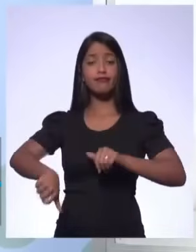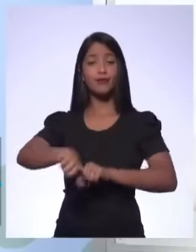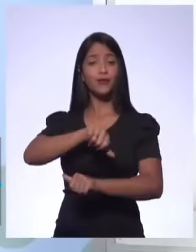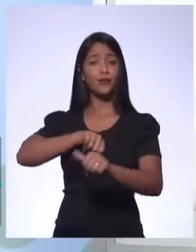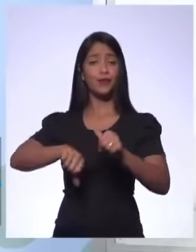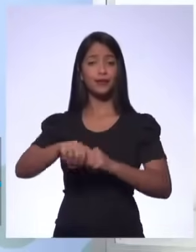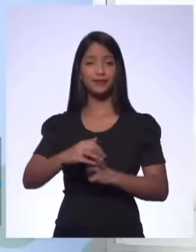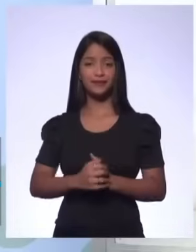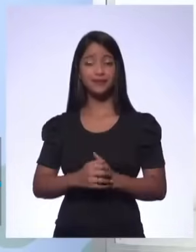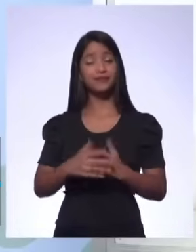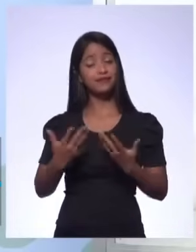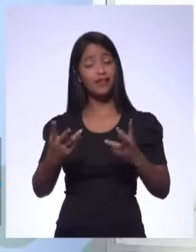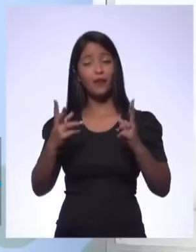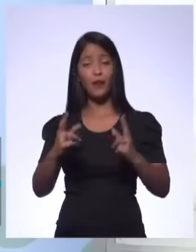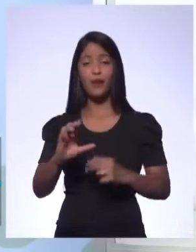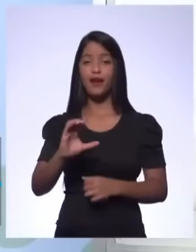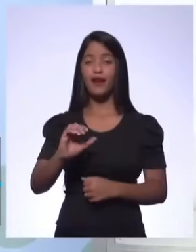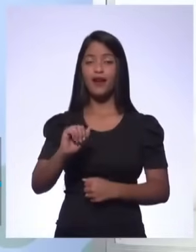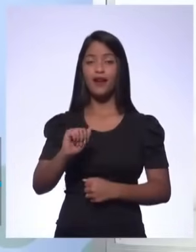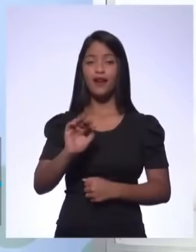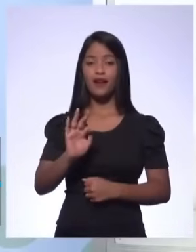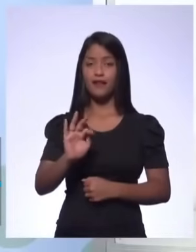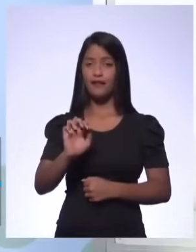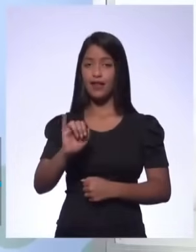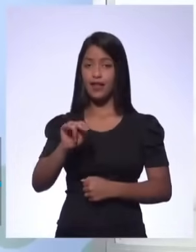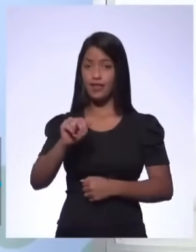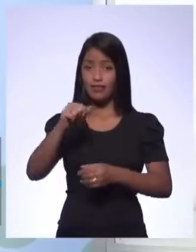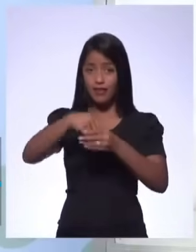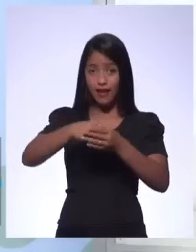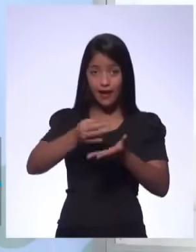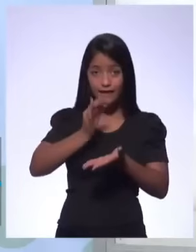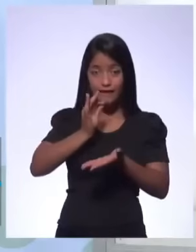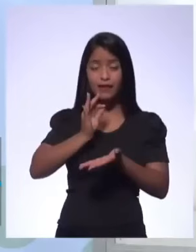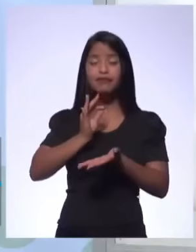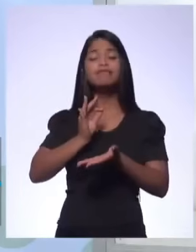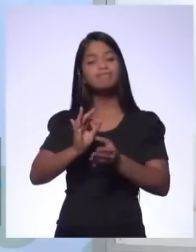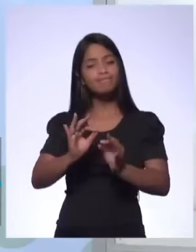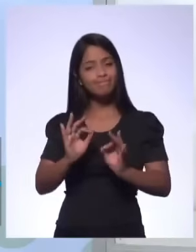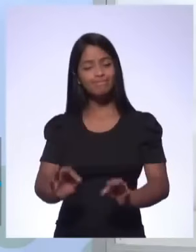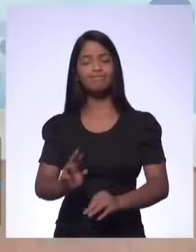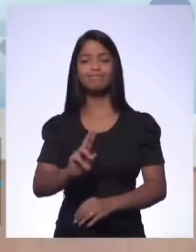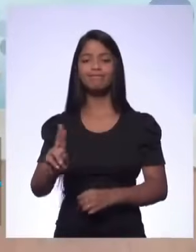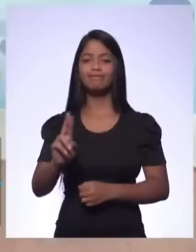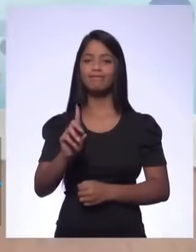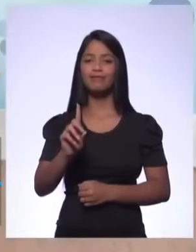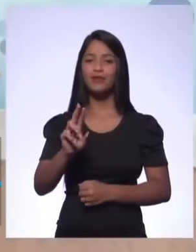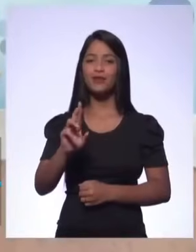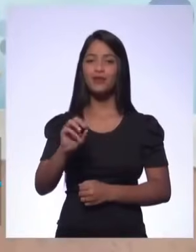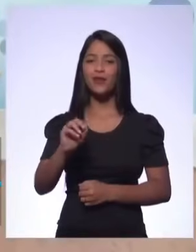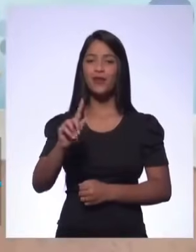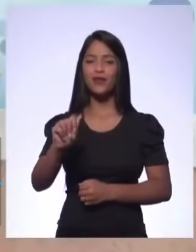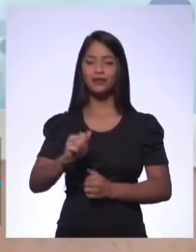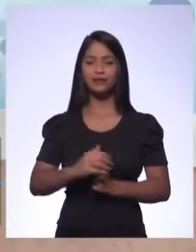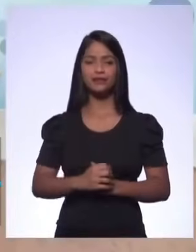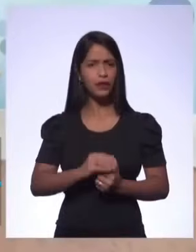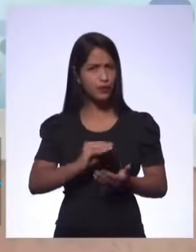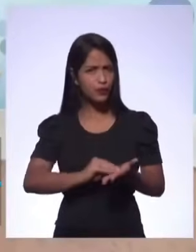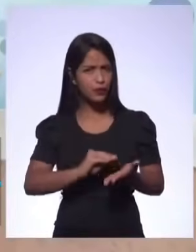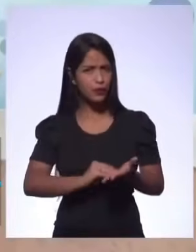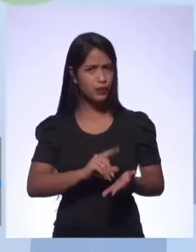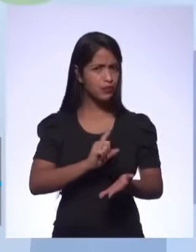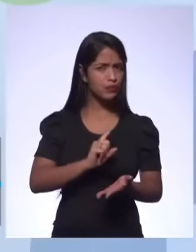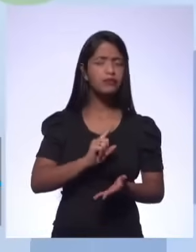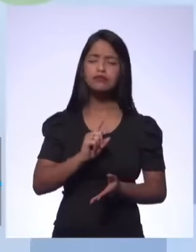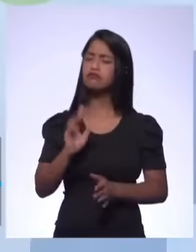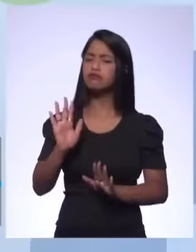cafeína é considerada uma droga, sim. Tá bom? Faltou alguma coisa, professor? Era isso. Não, acho que tá legal. Só